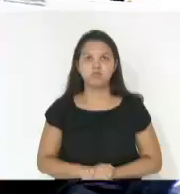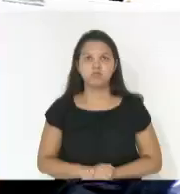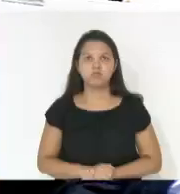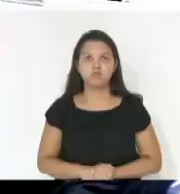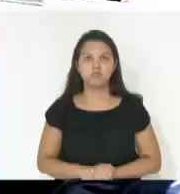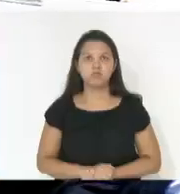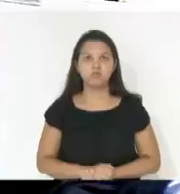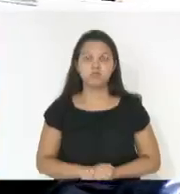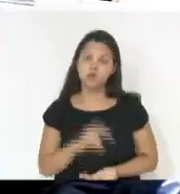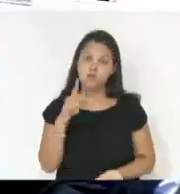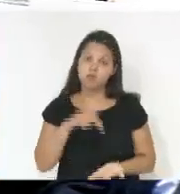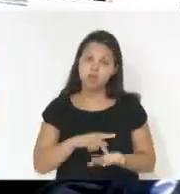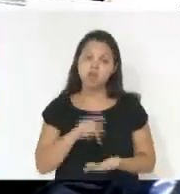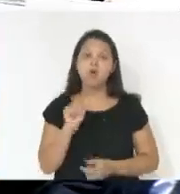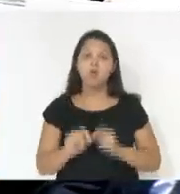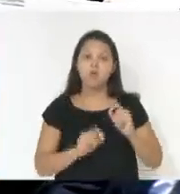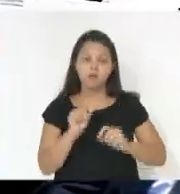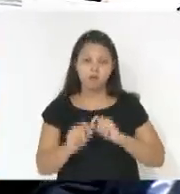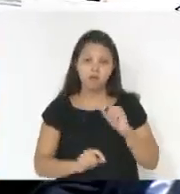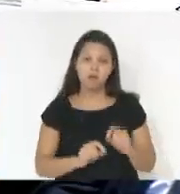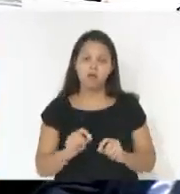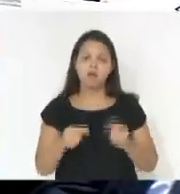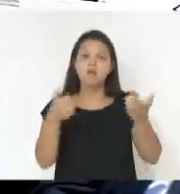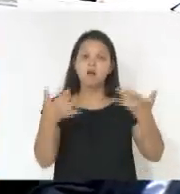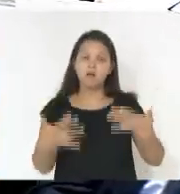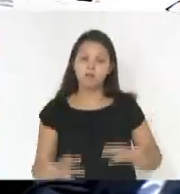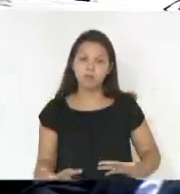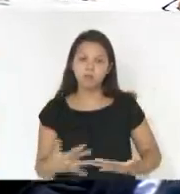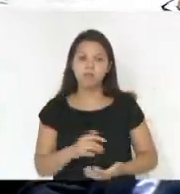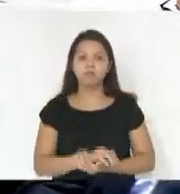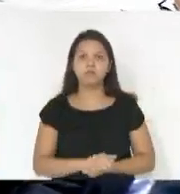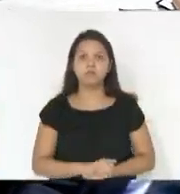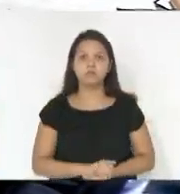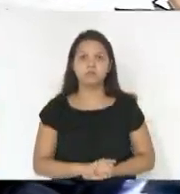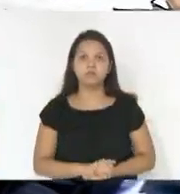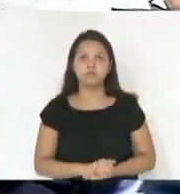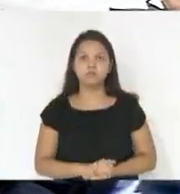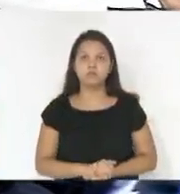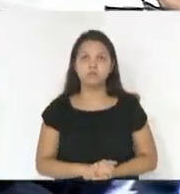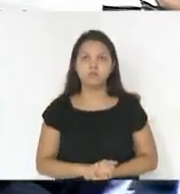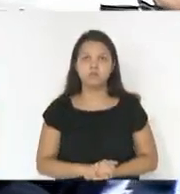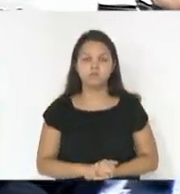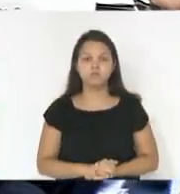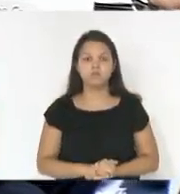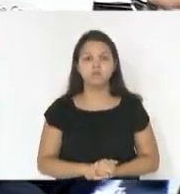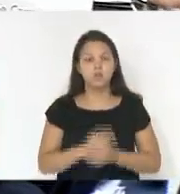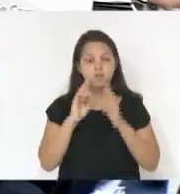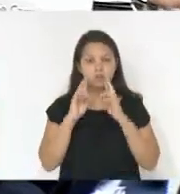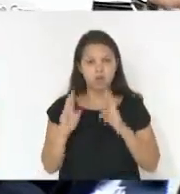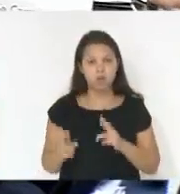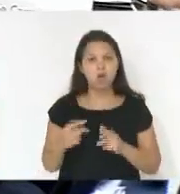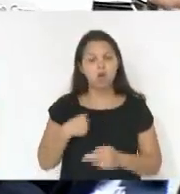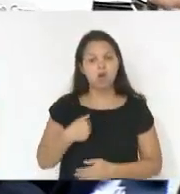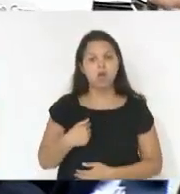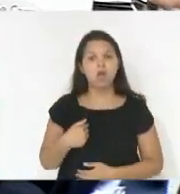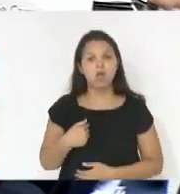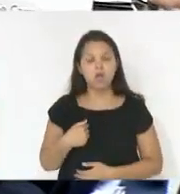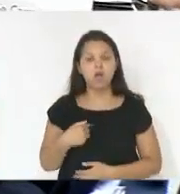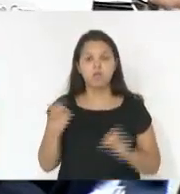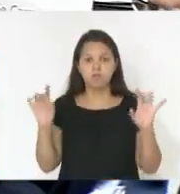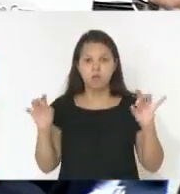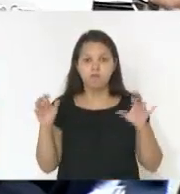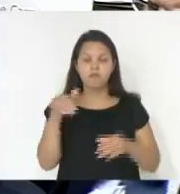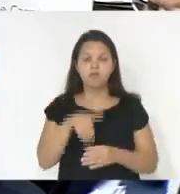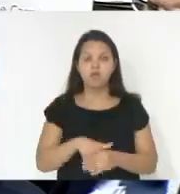Na verdade, apenas quero... Esse caso conheço bem, porque tive a oportunidade de votar